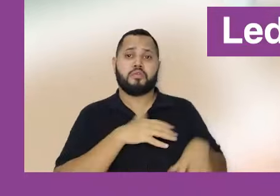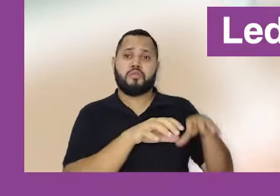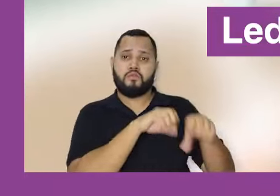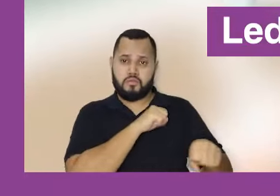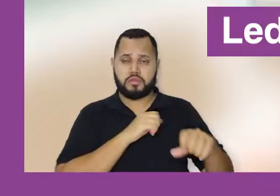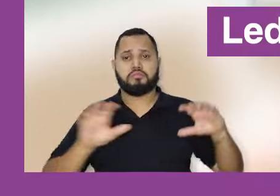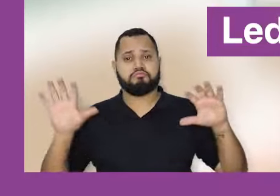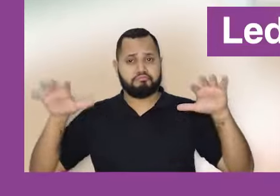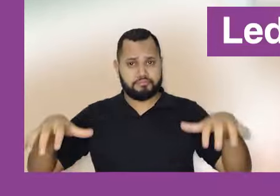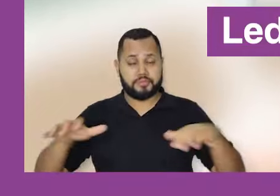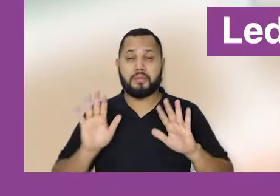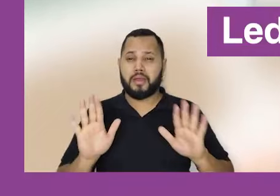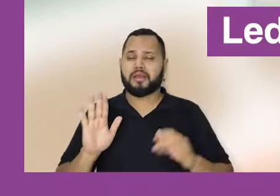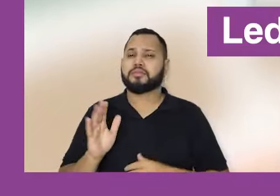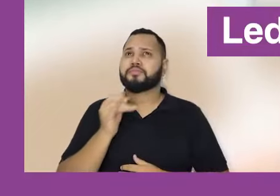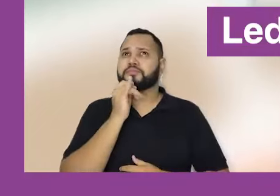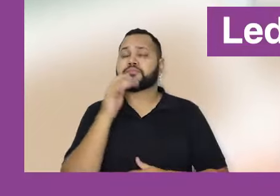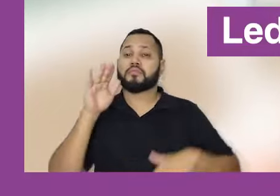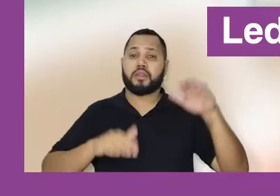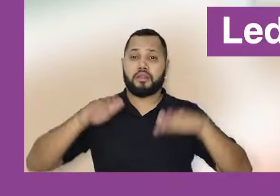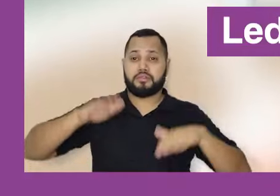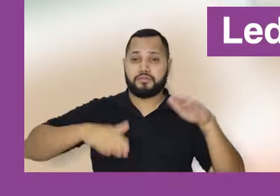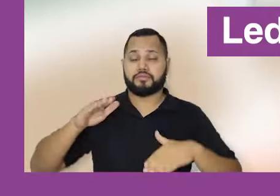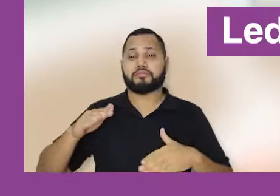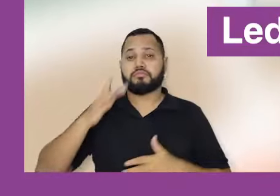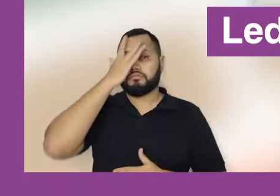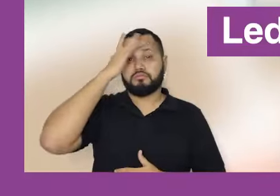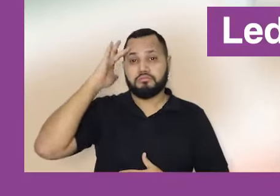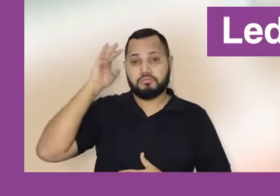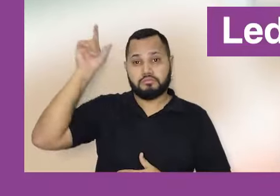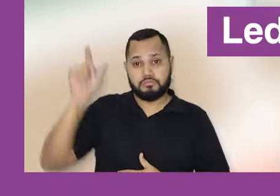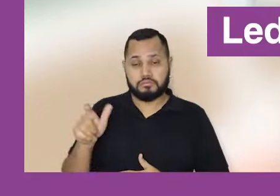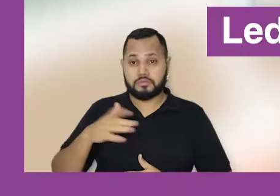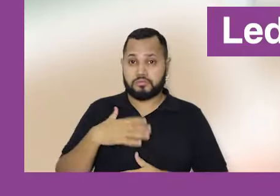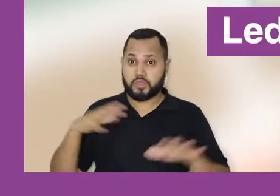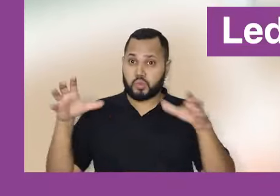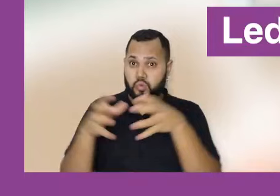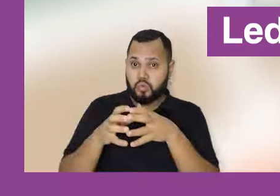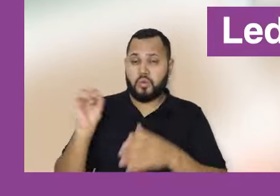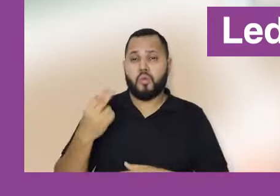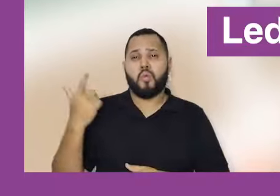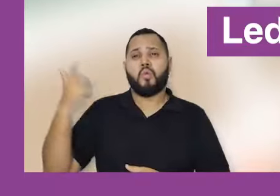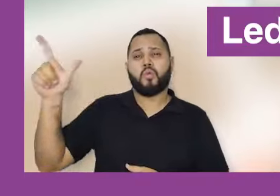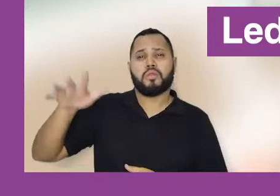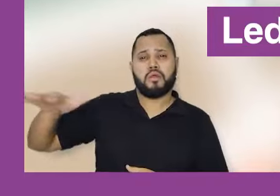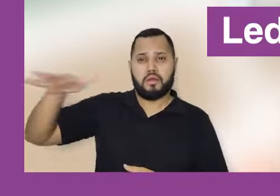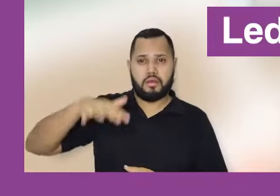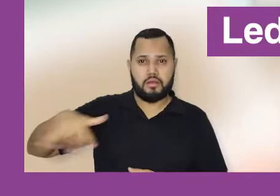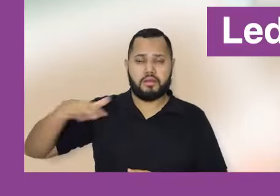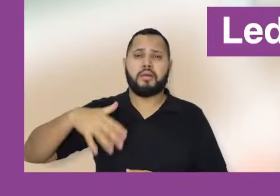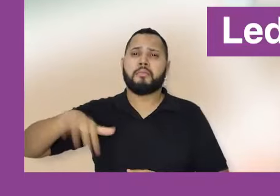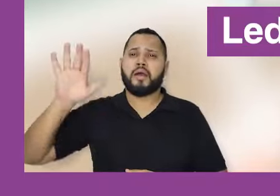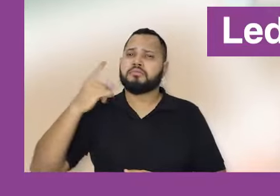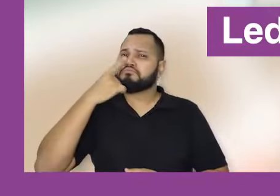assim dizer de pessoas eu acho que a gente tem hoje estruturas extremamente flexíveis e híbridas